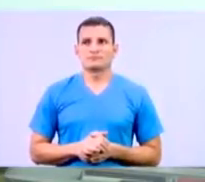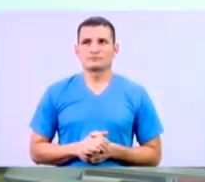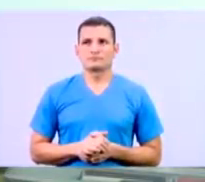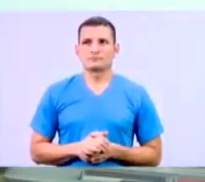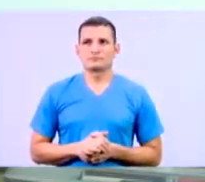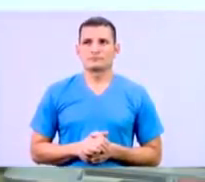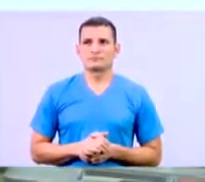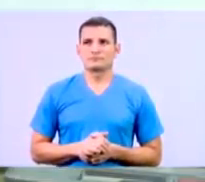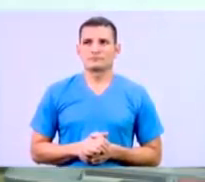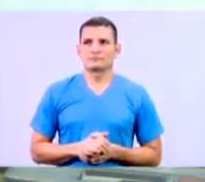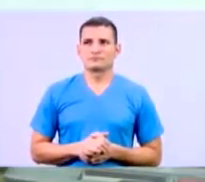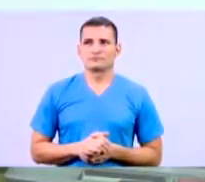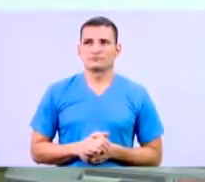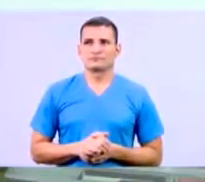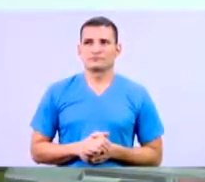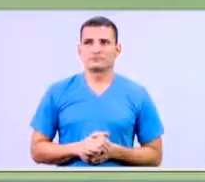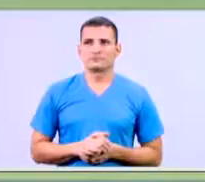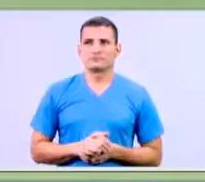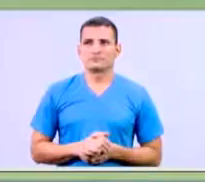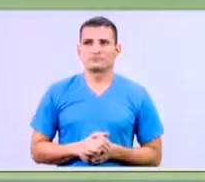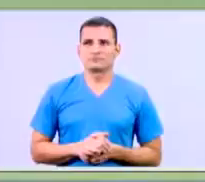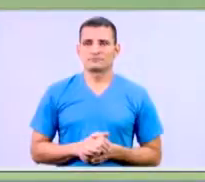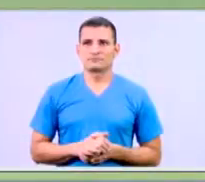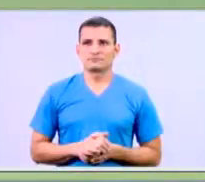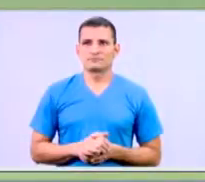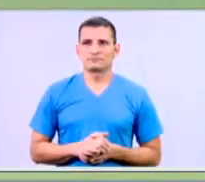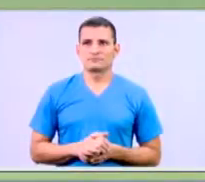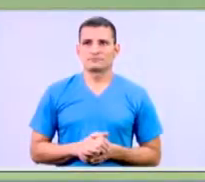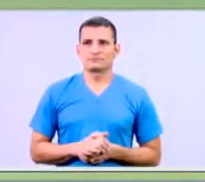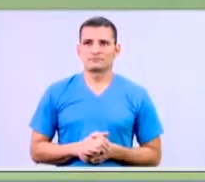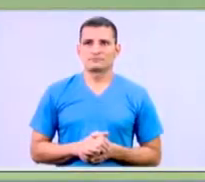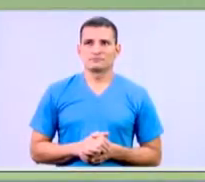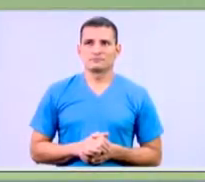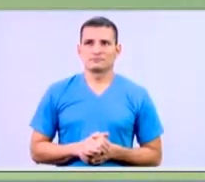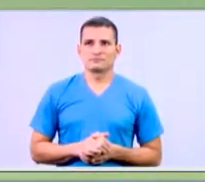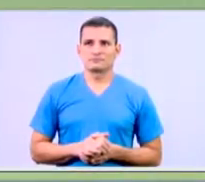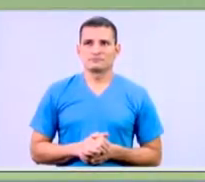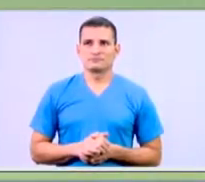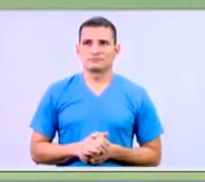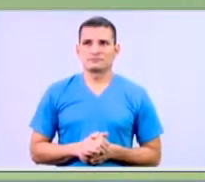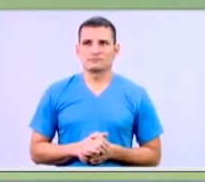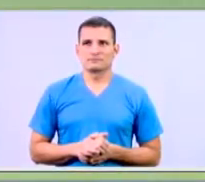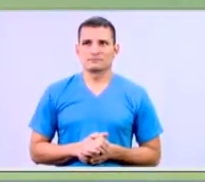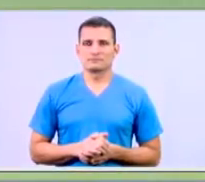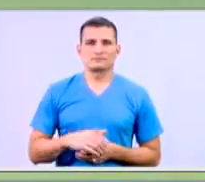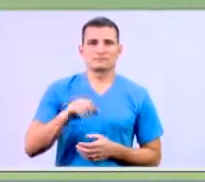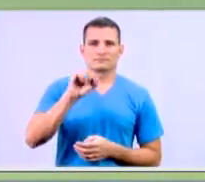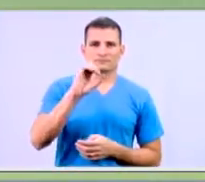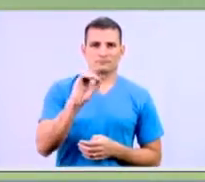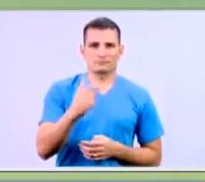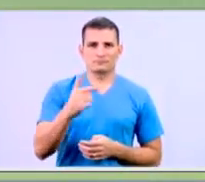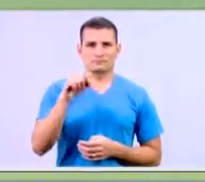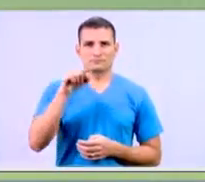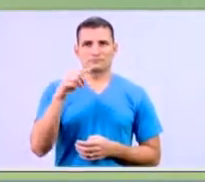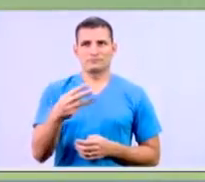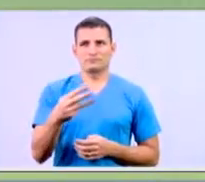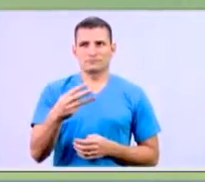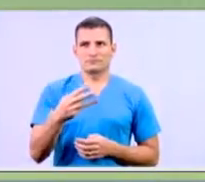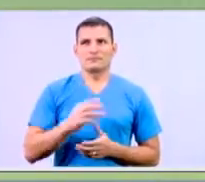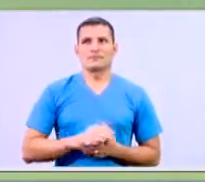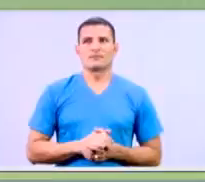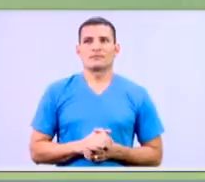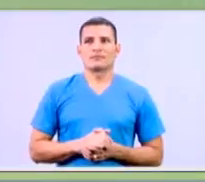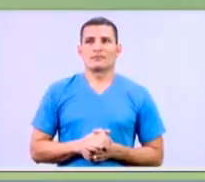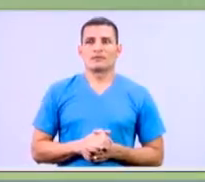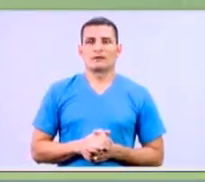certo? Bom, vamos lá. A representação do 802.3, do I3E,